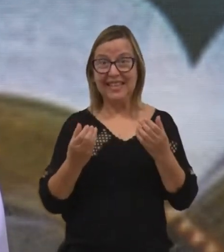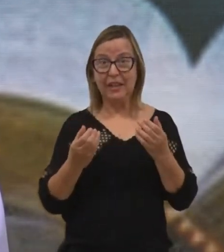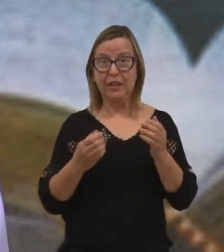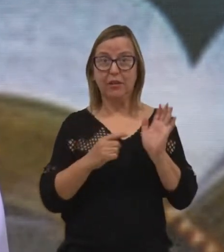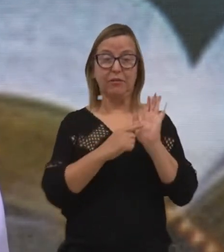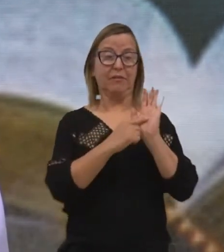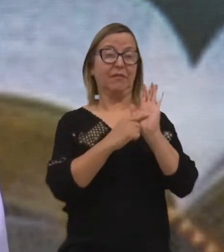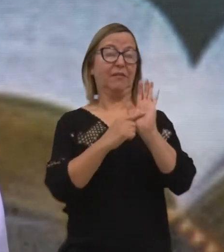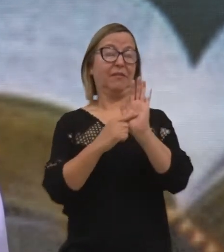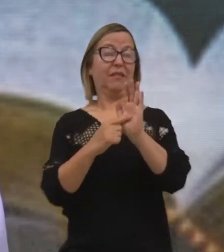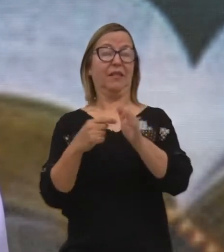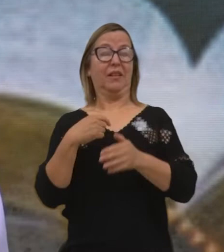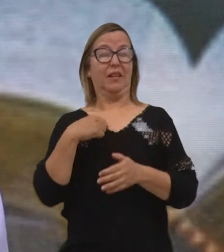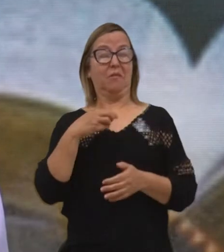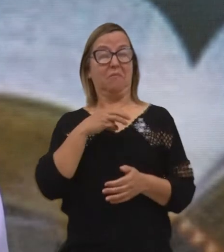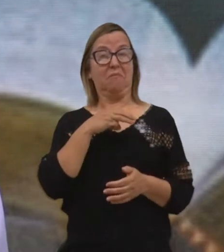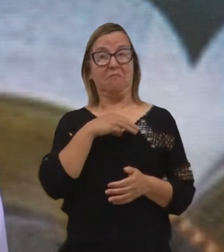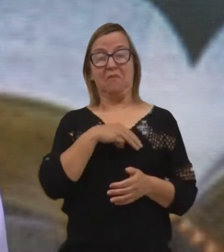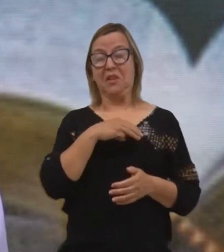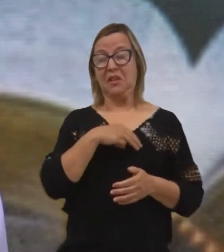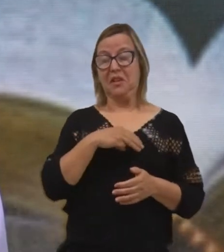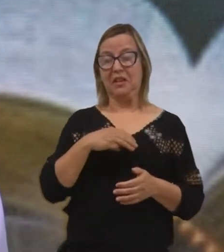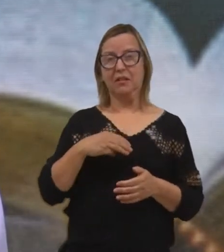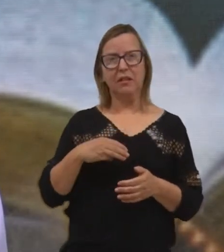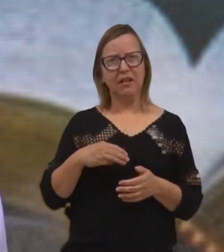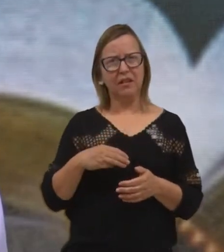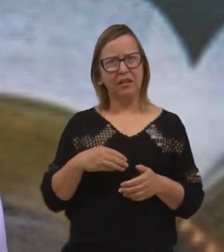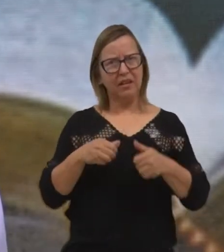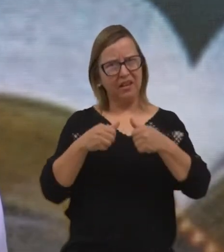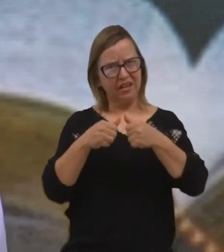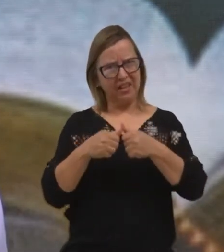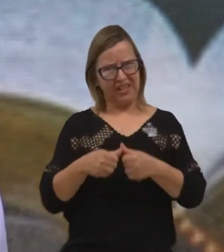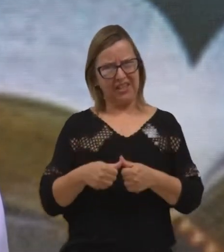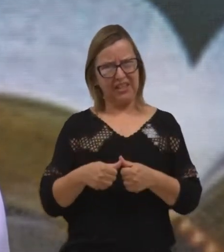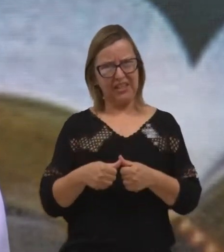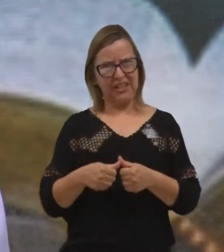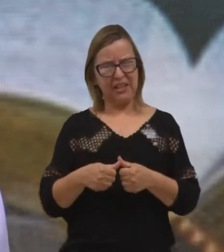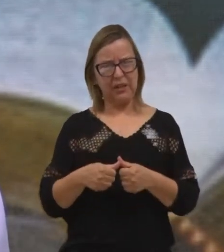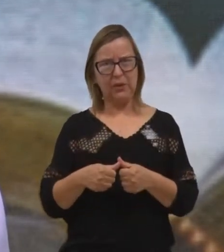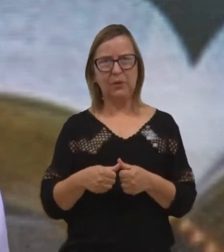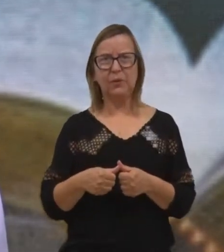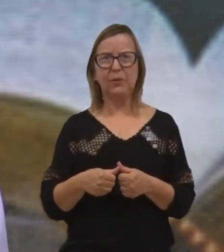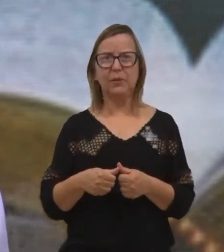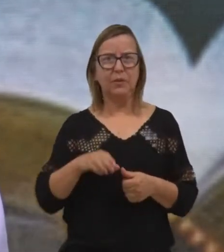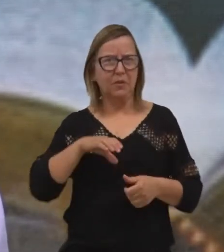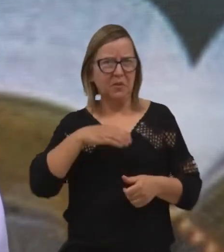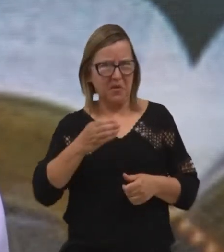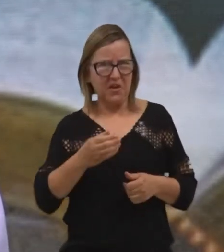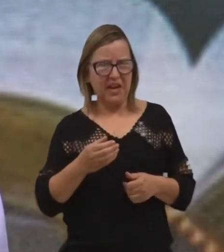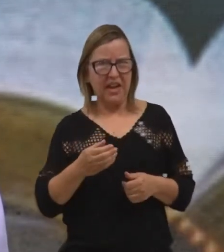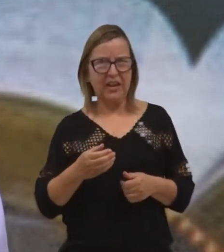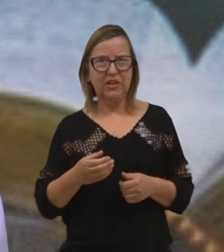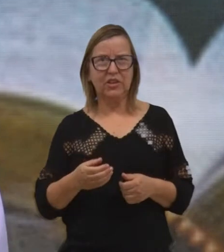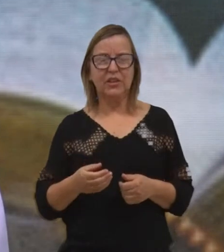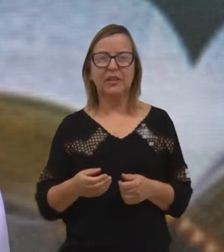disso, daquilo, eles estão dispostos a descer ao andar de baixo? Estariam dispostos